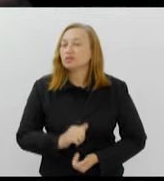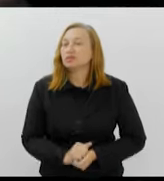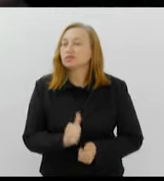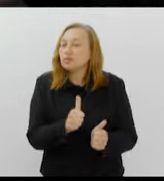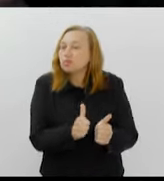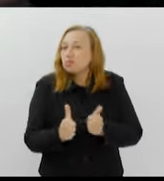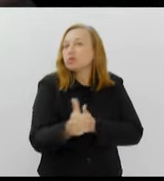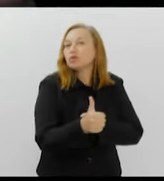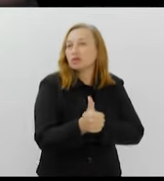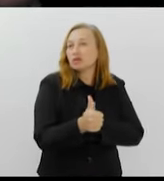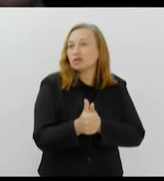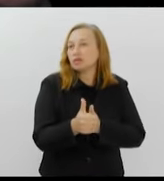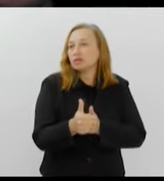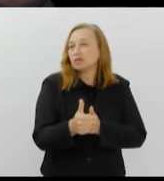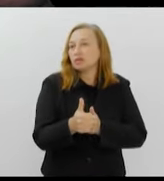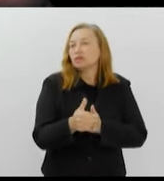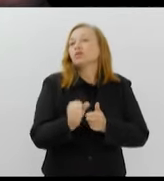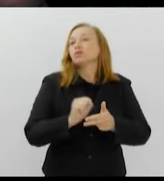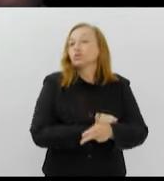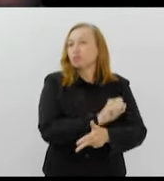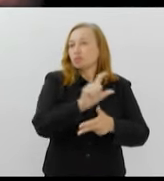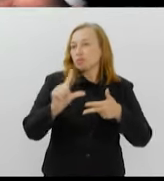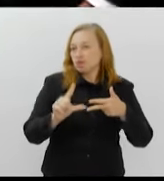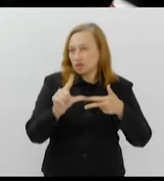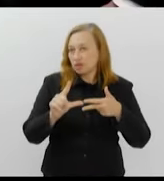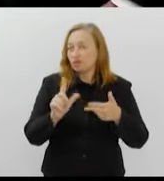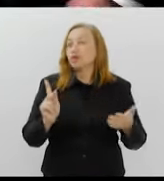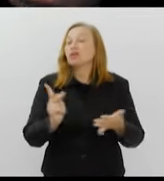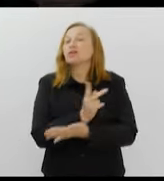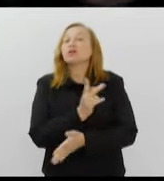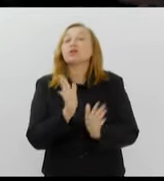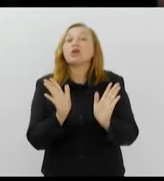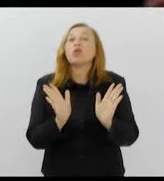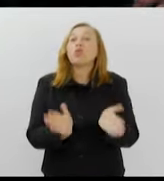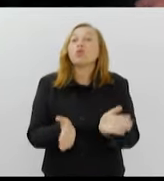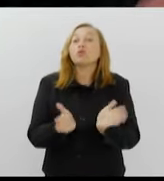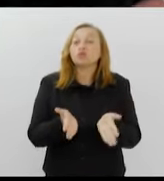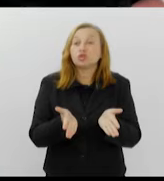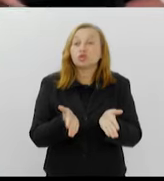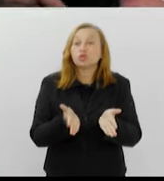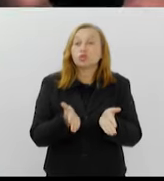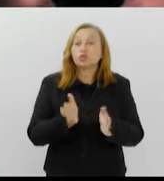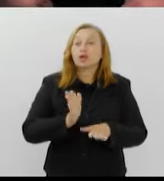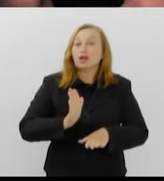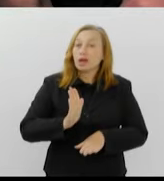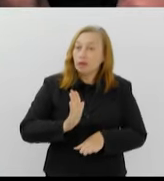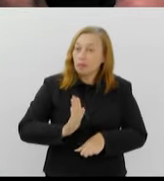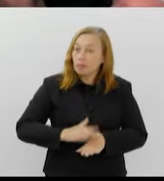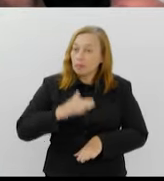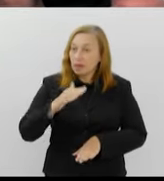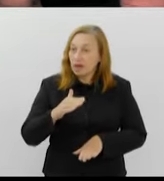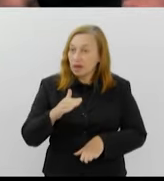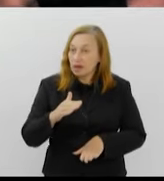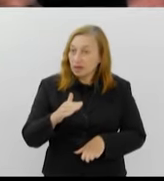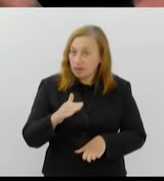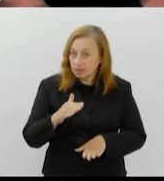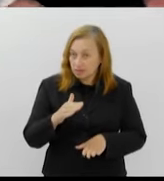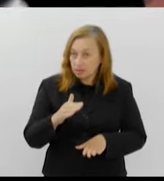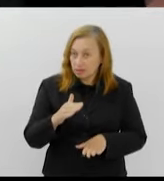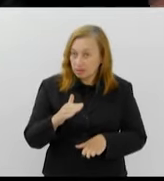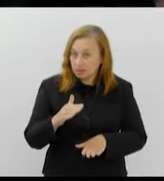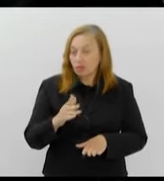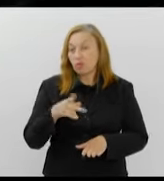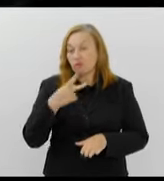protagonismo do Poder Legislativo Presidente o que tá acontecendo aqui hoje é mais um gesto ao contrário de algumas narrativas que